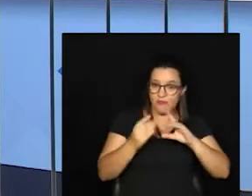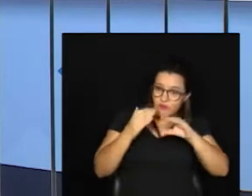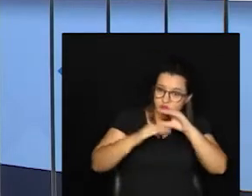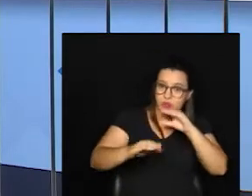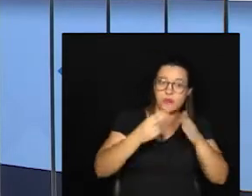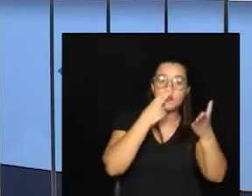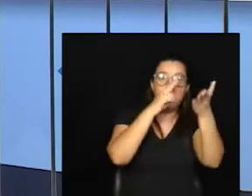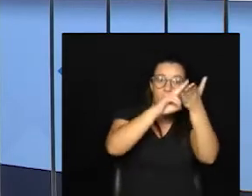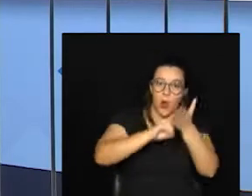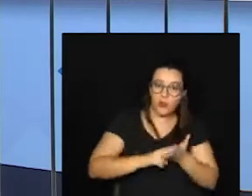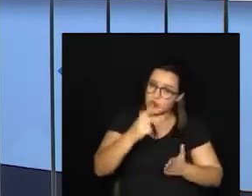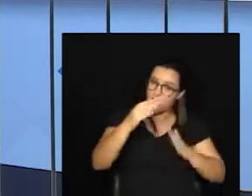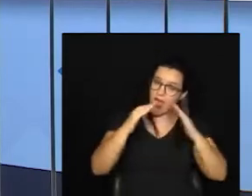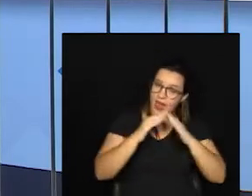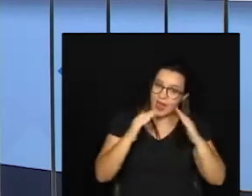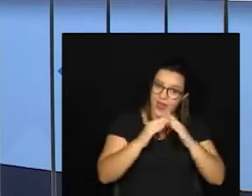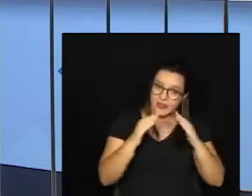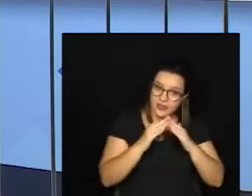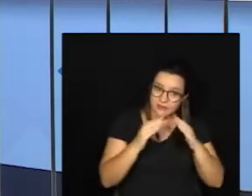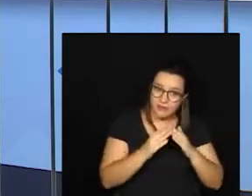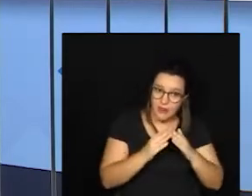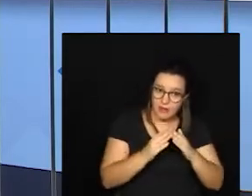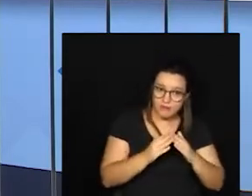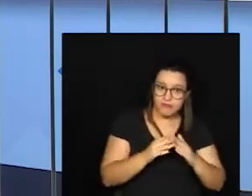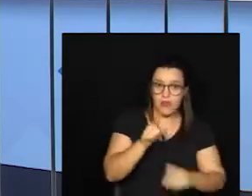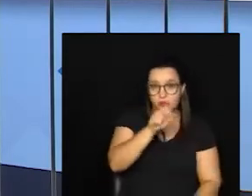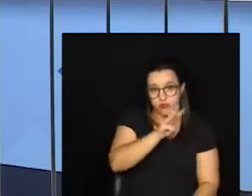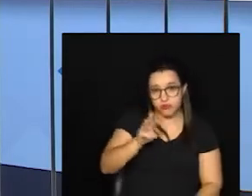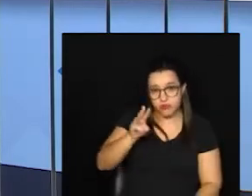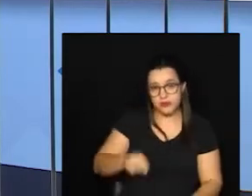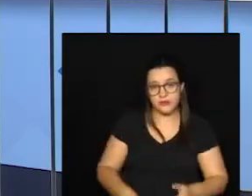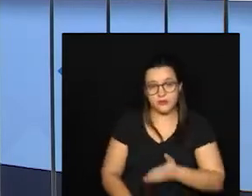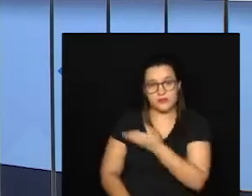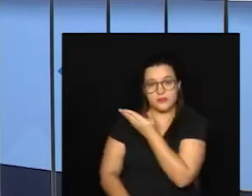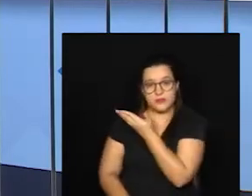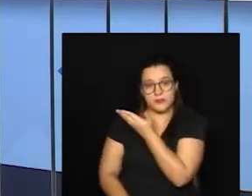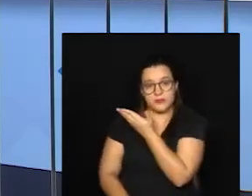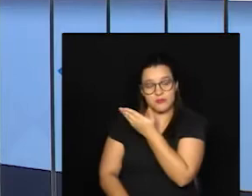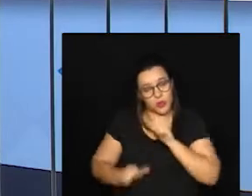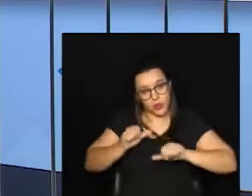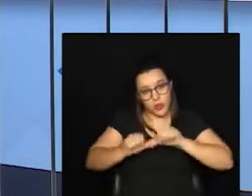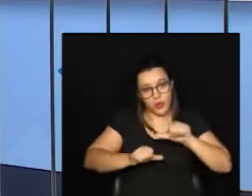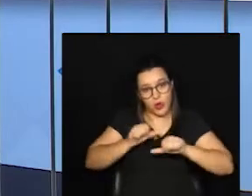essa renovação da carteira, entre no site